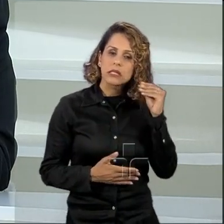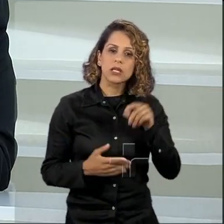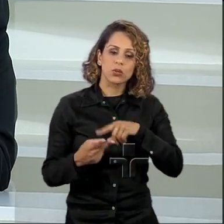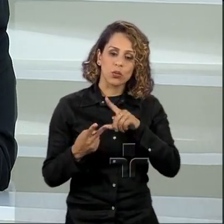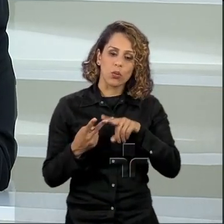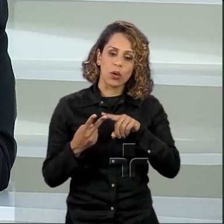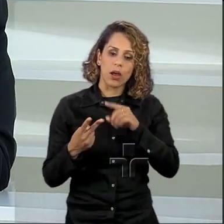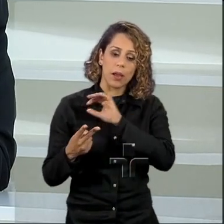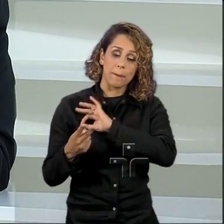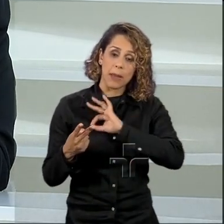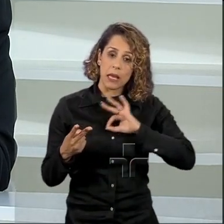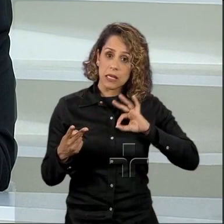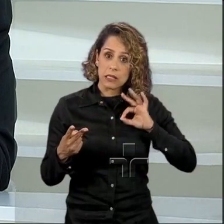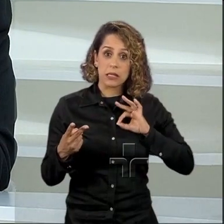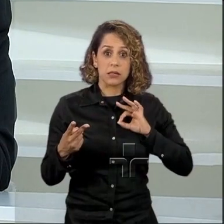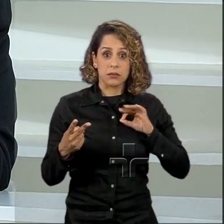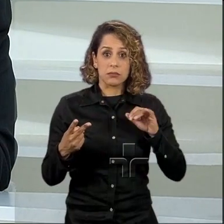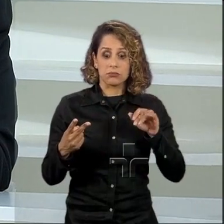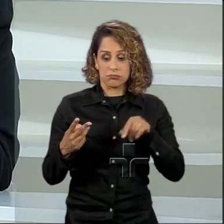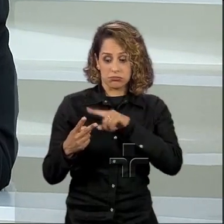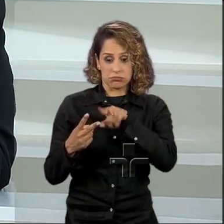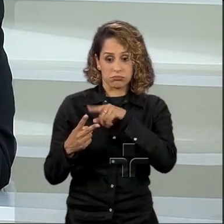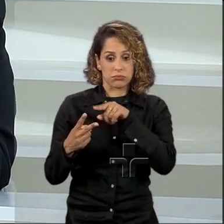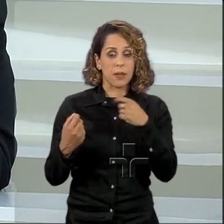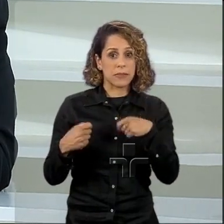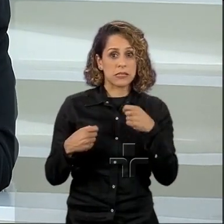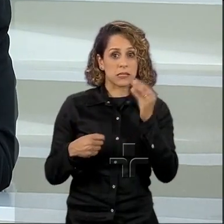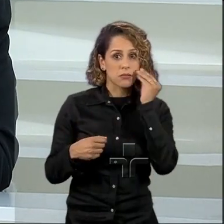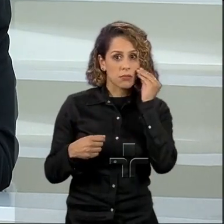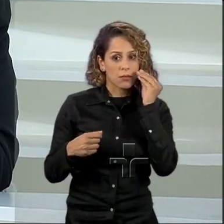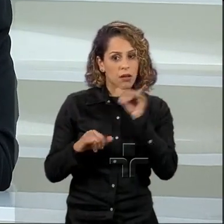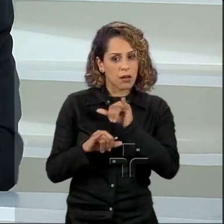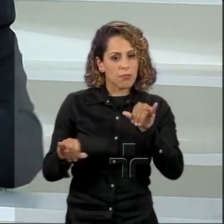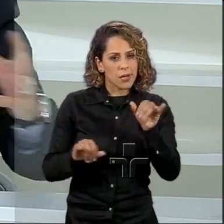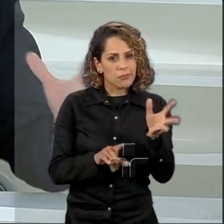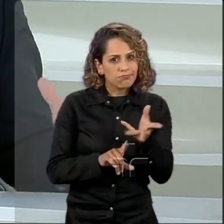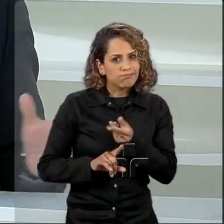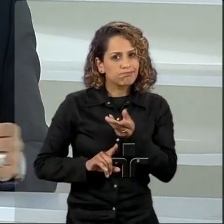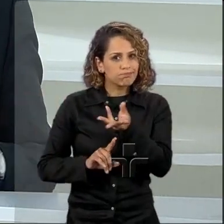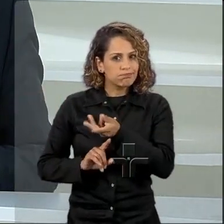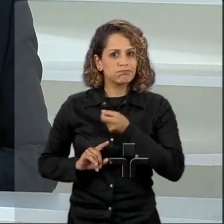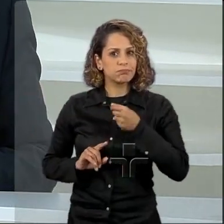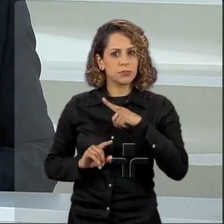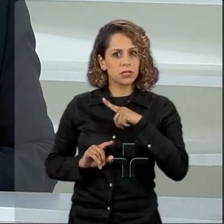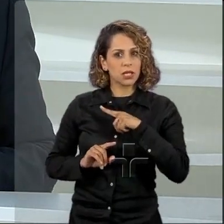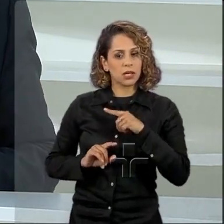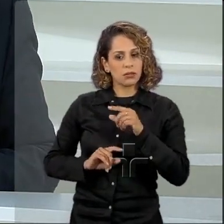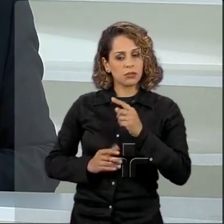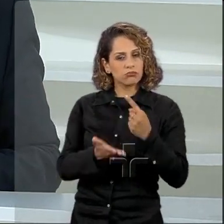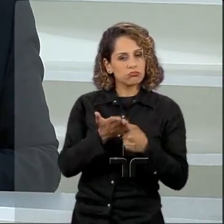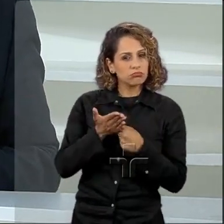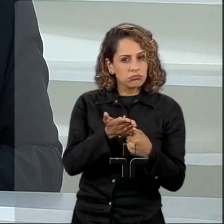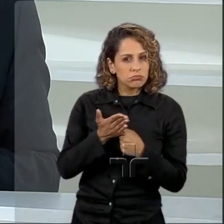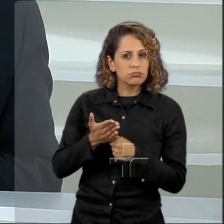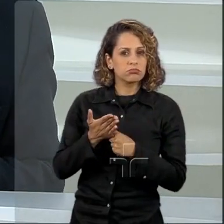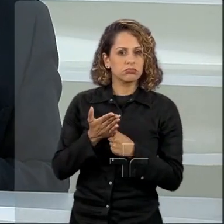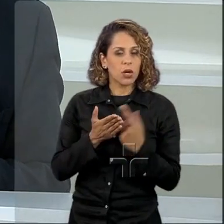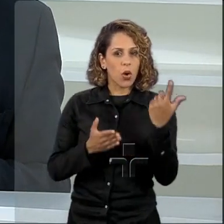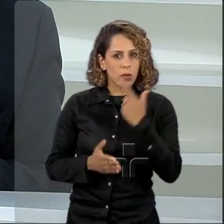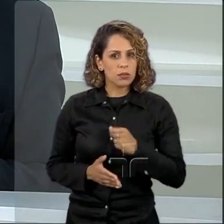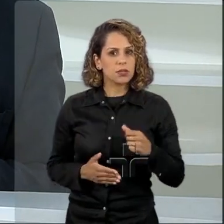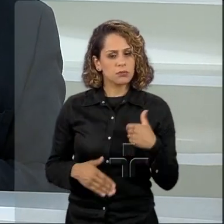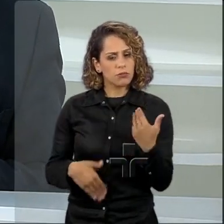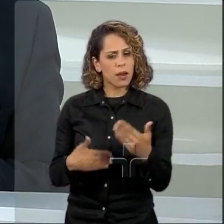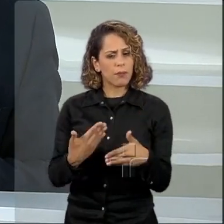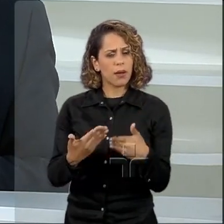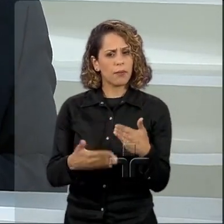tem que puxar setores do centro, do PSDB também. Sim. Você tem que ter uma coordenação ampla para caminhar já,